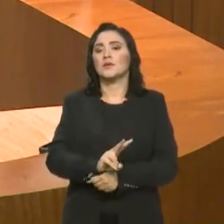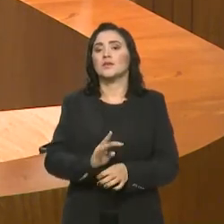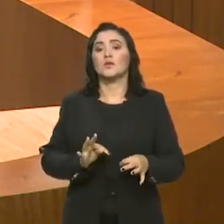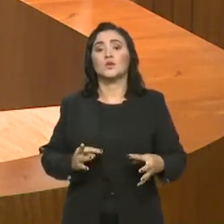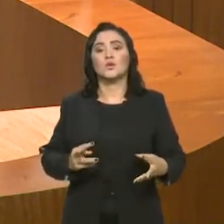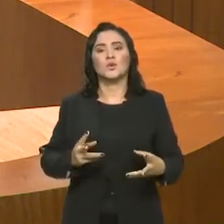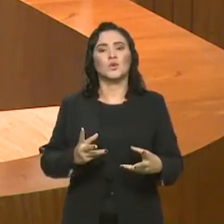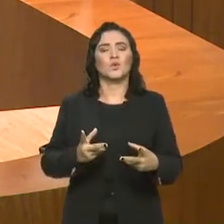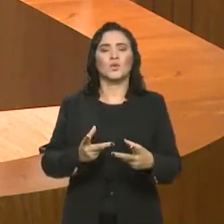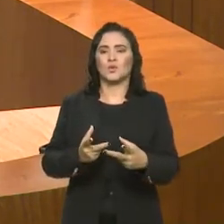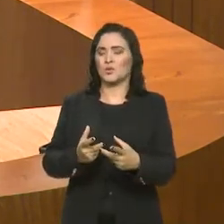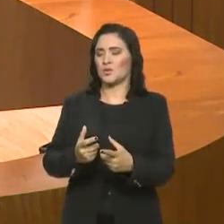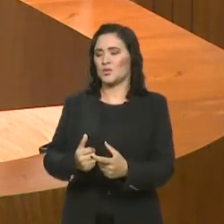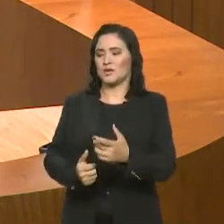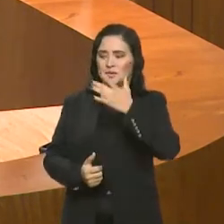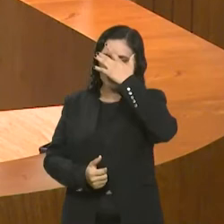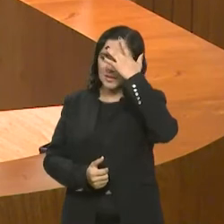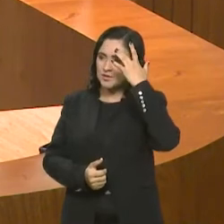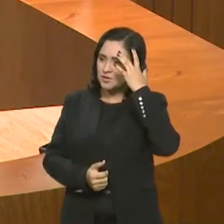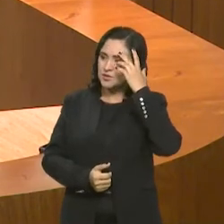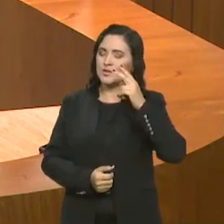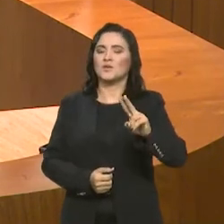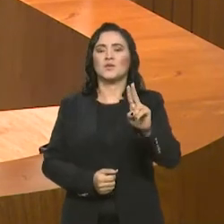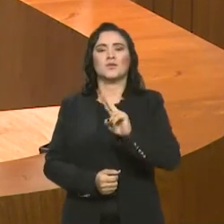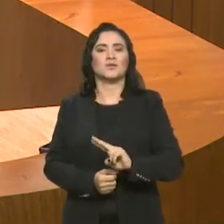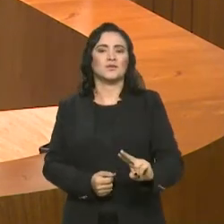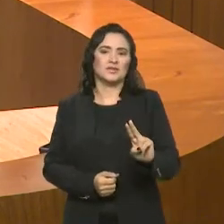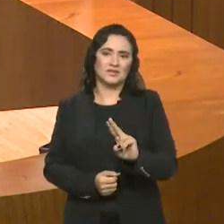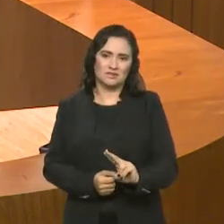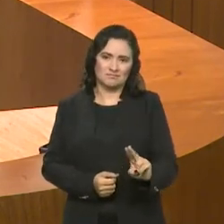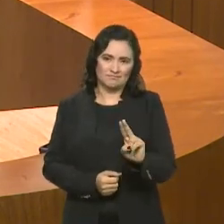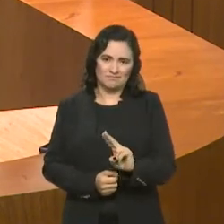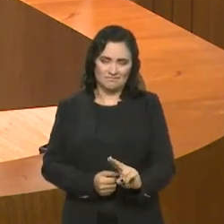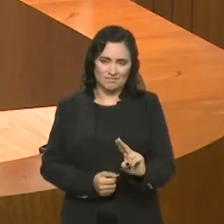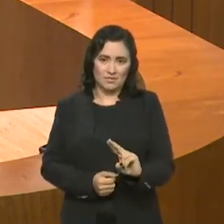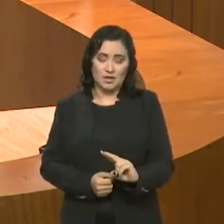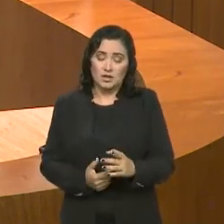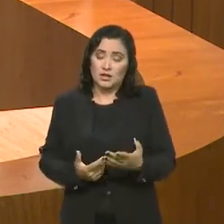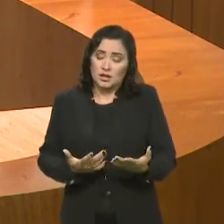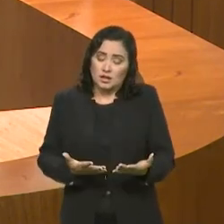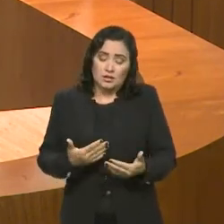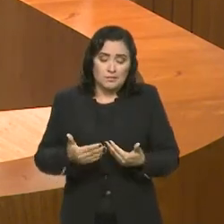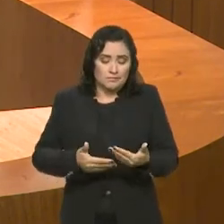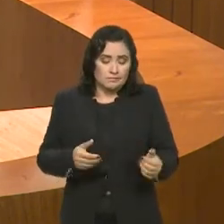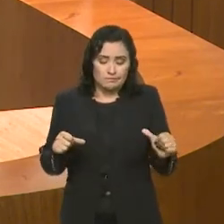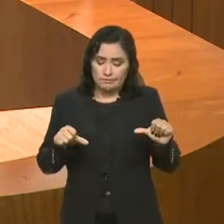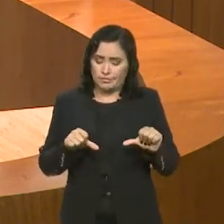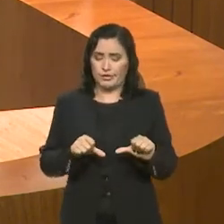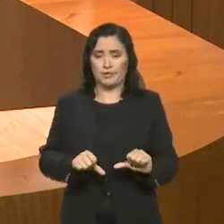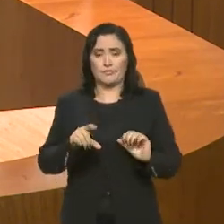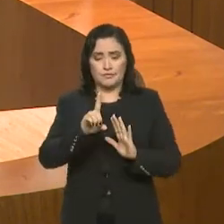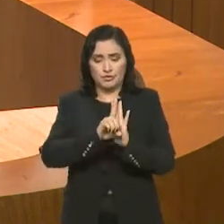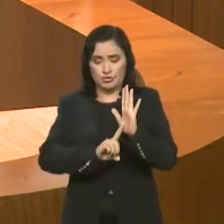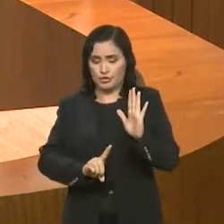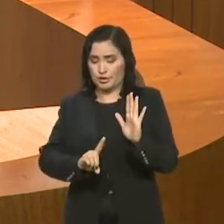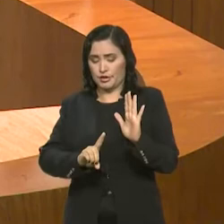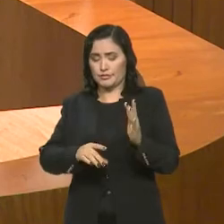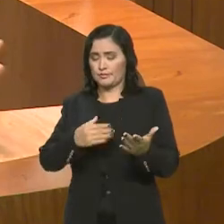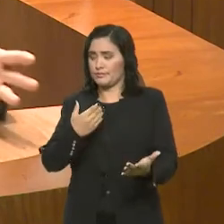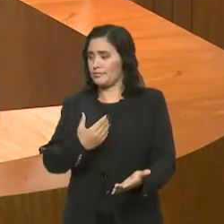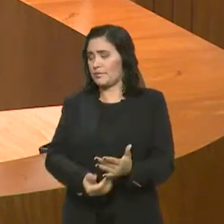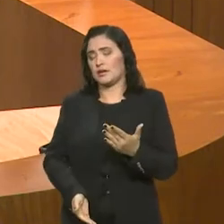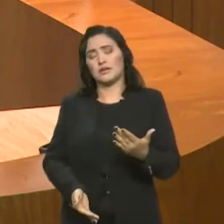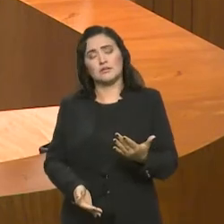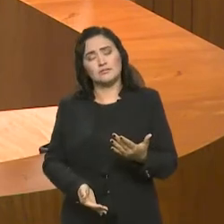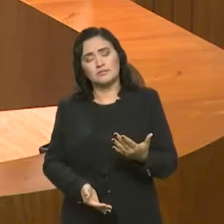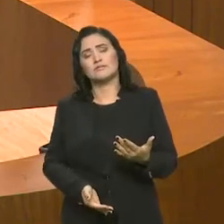nossos usuários, a todos os cidadãos. Você se sente prejudicado, sente os seus direitos feridos,